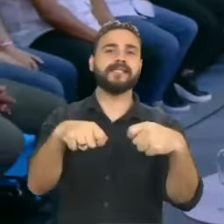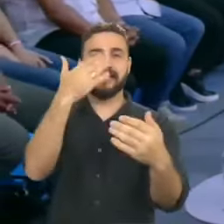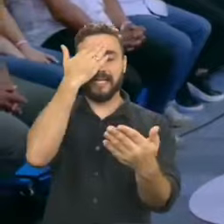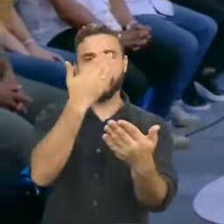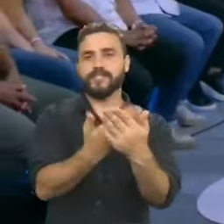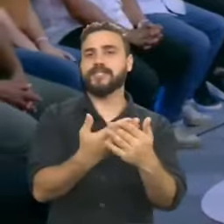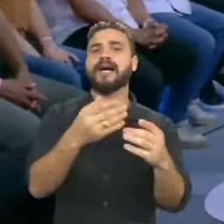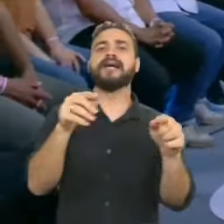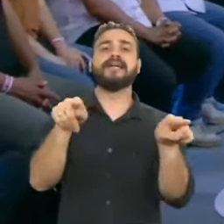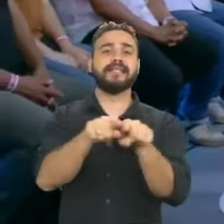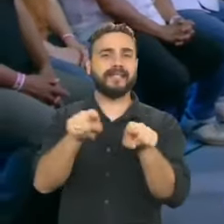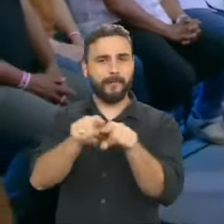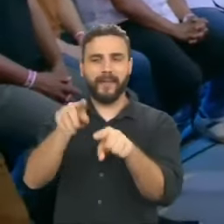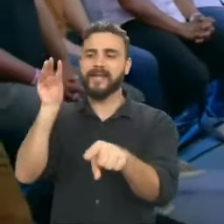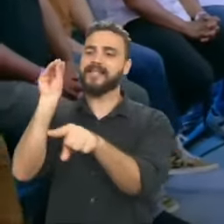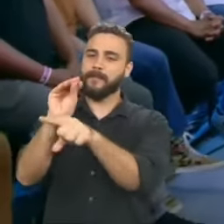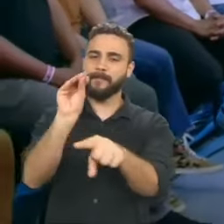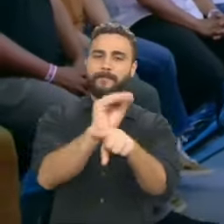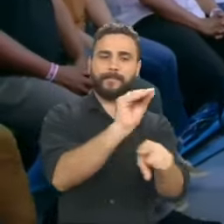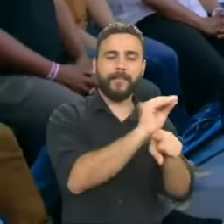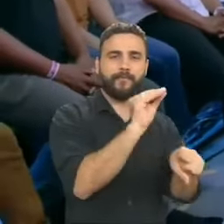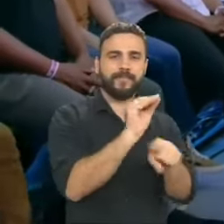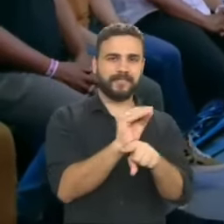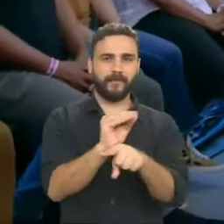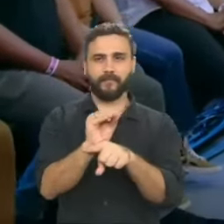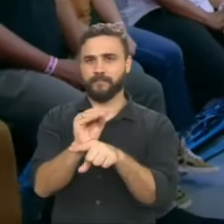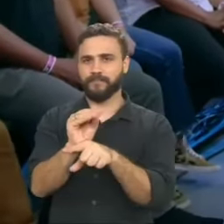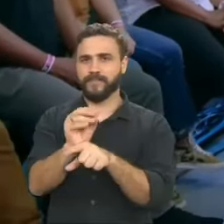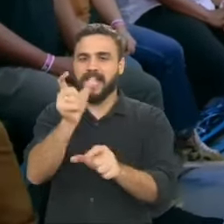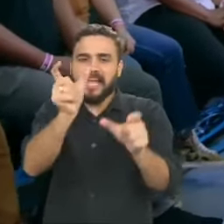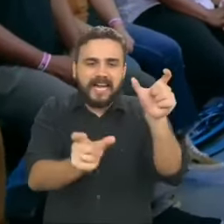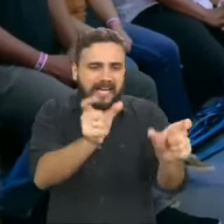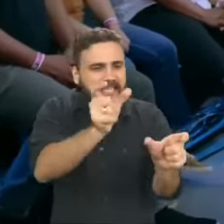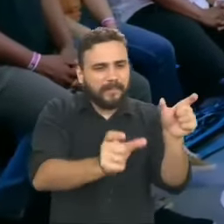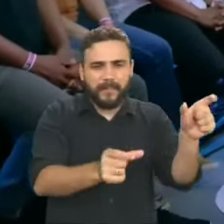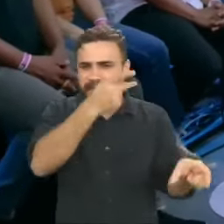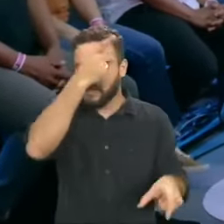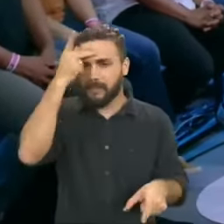é atemporal e válido para todo momento? É o anúncio do evangelho. Porque se